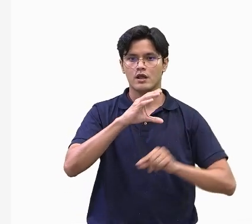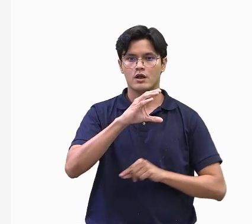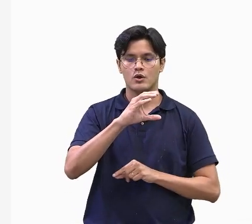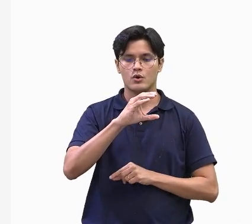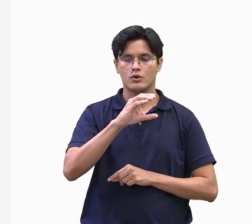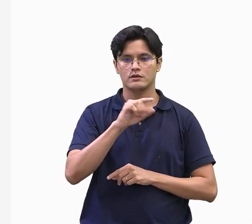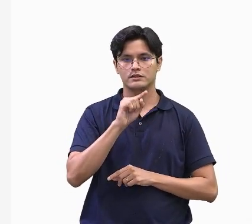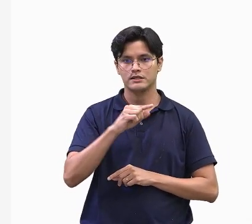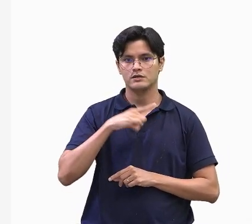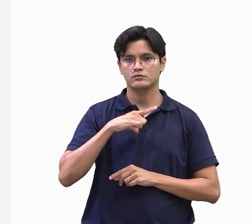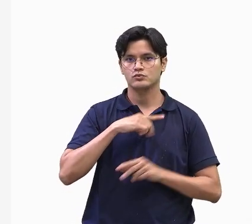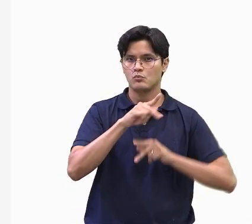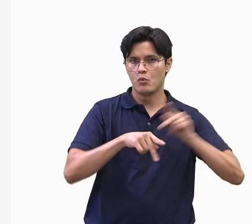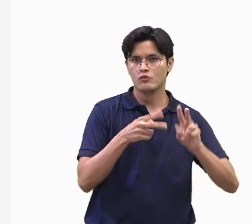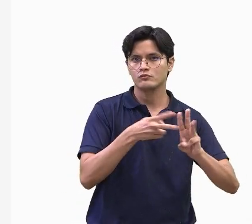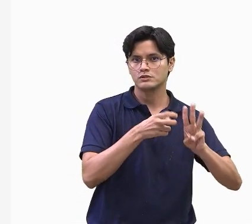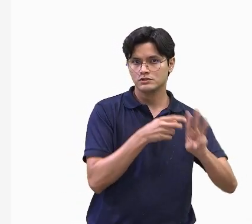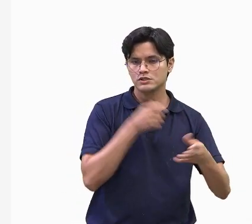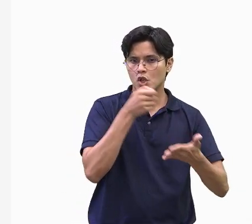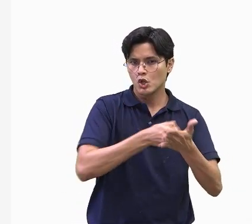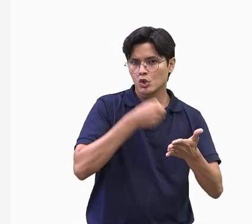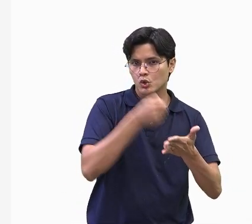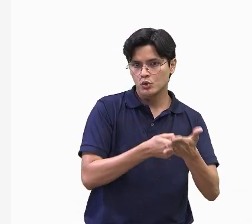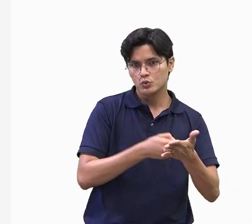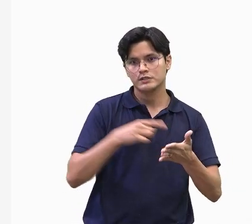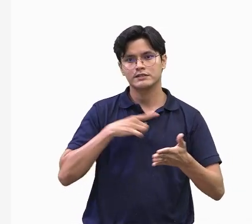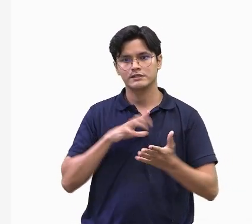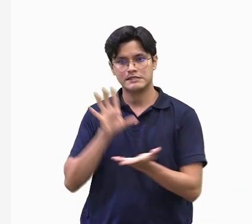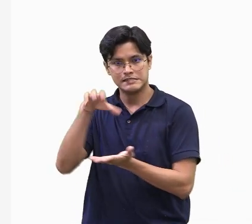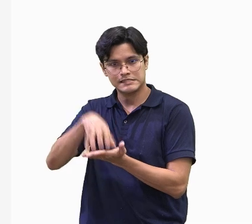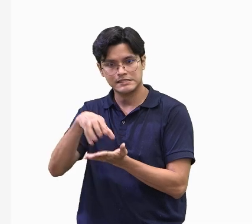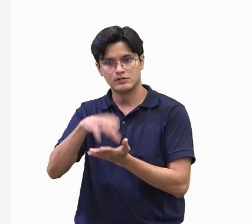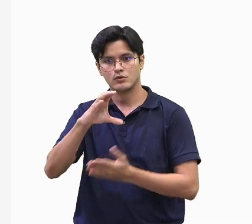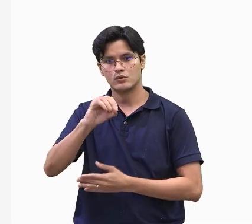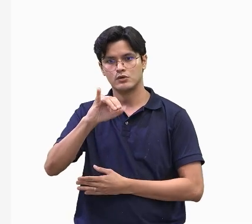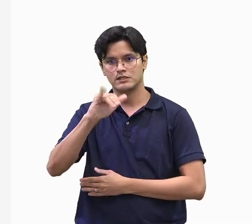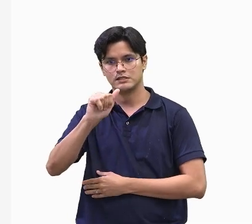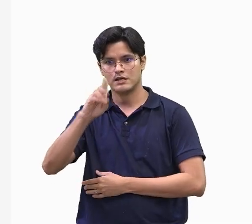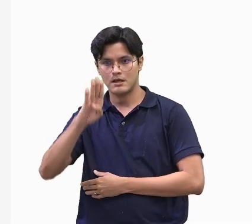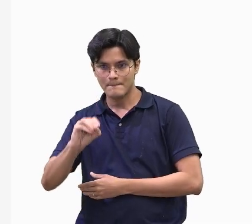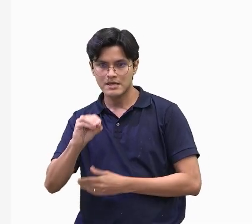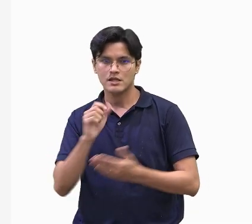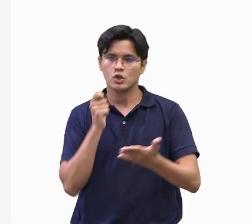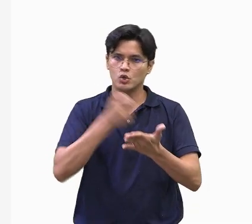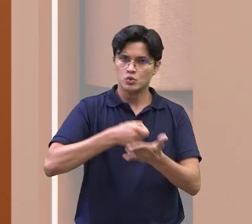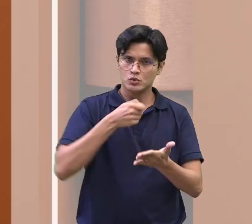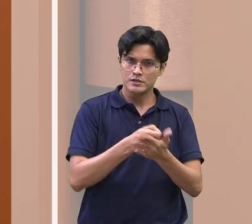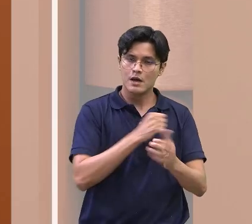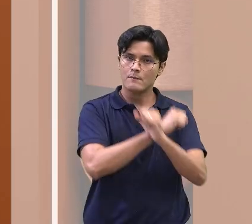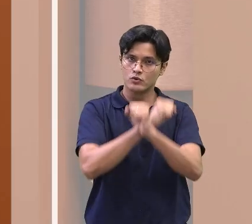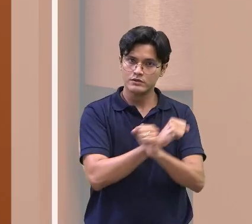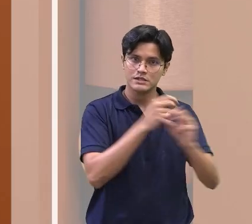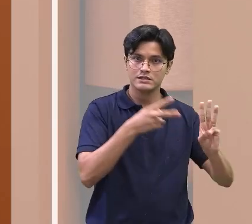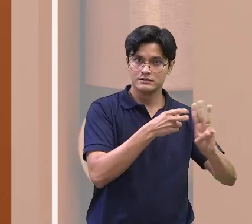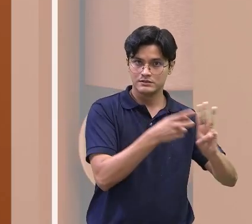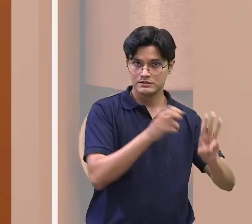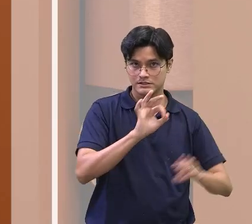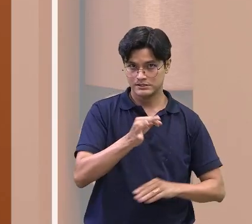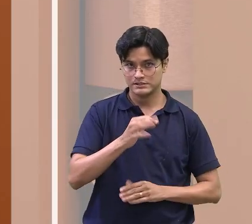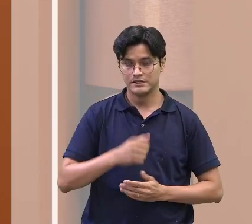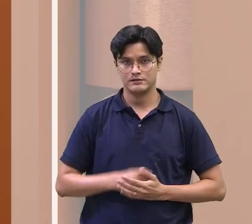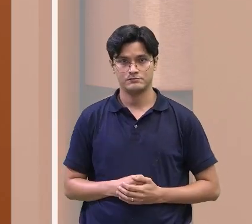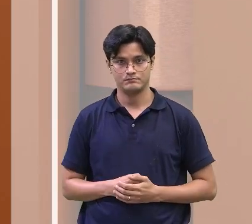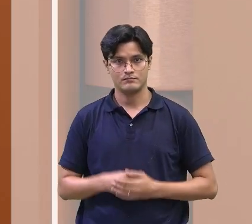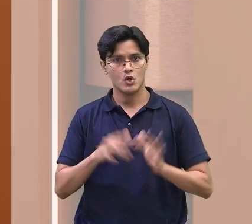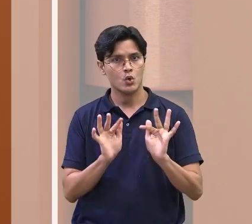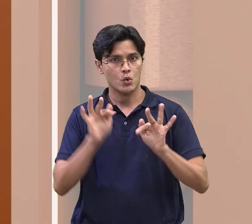Survival International, que vai lutar pelos direitos de outras comunidades a nível internacional. Para fechar a nossa aula, a gente